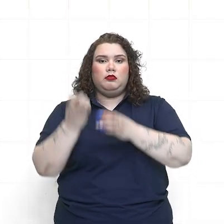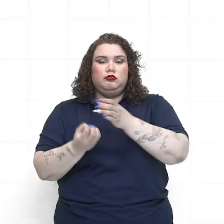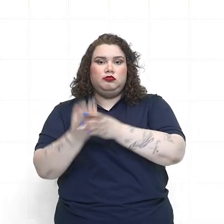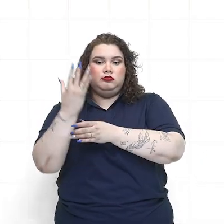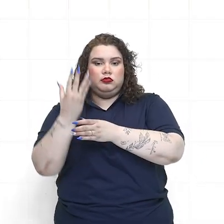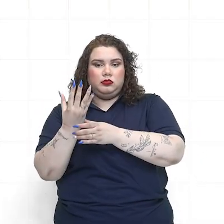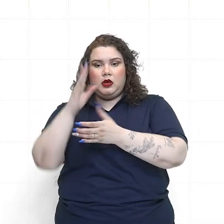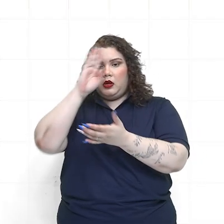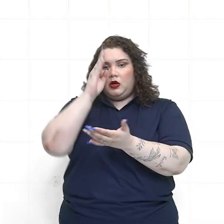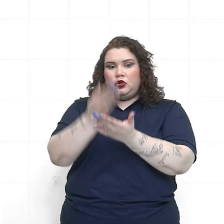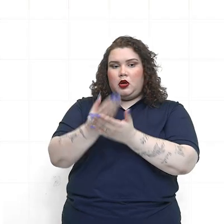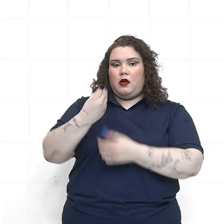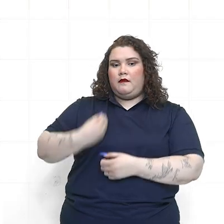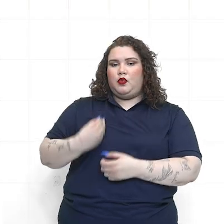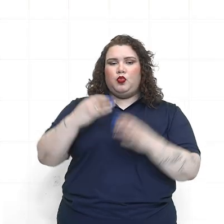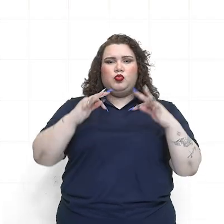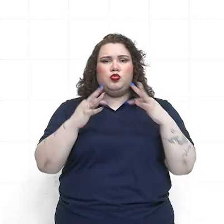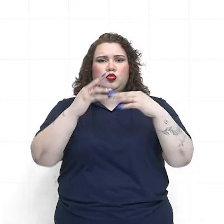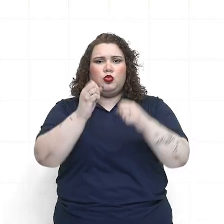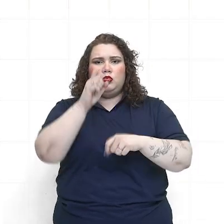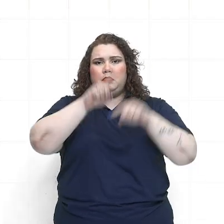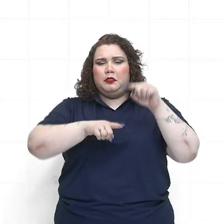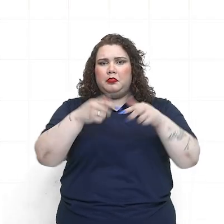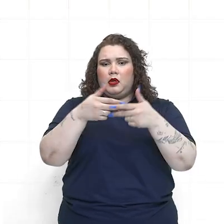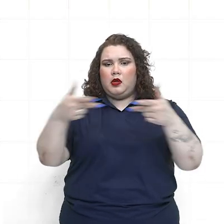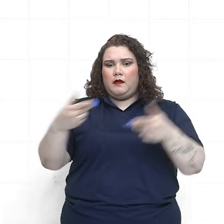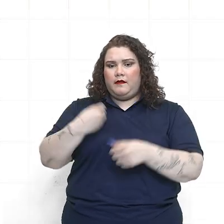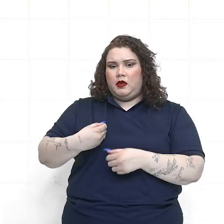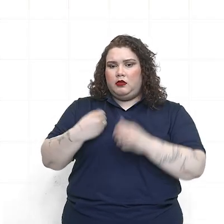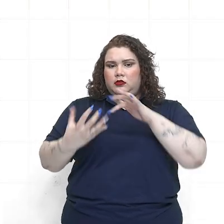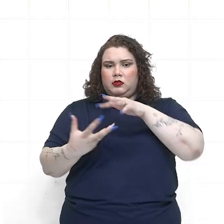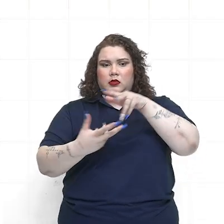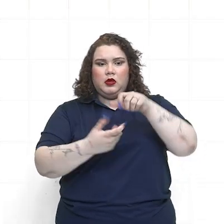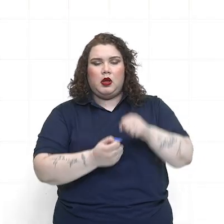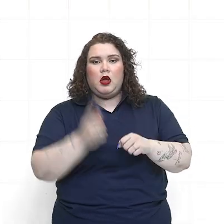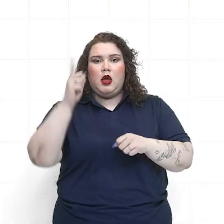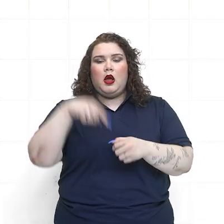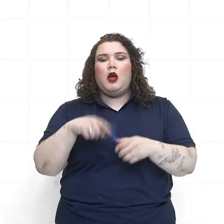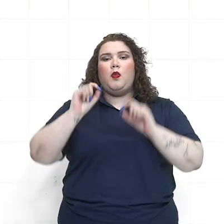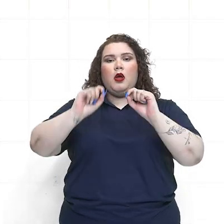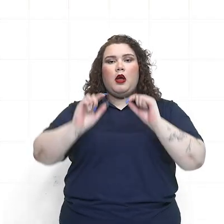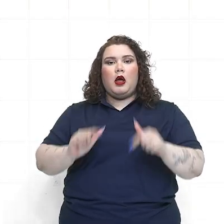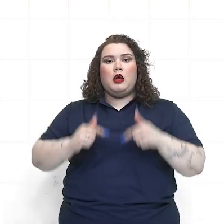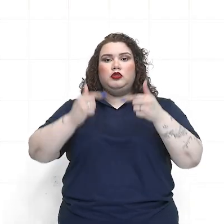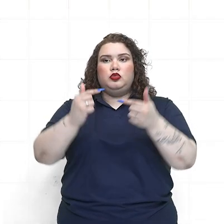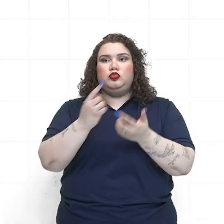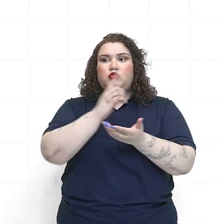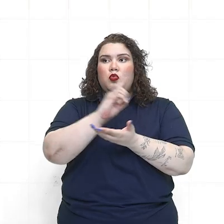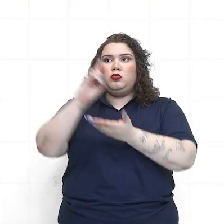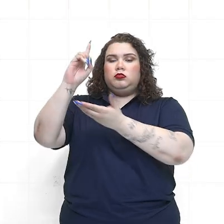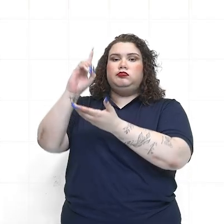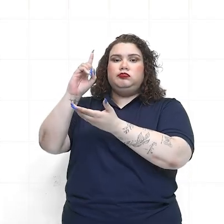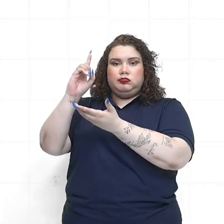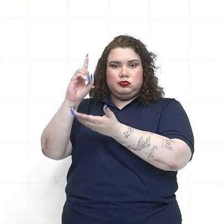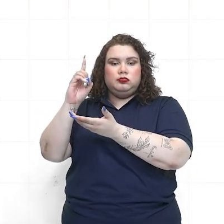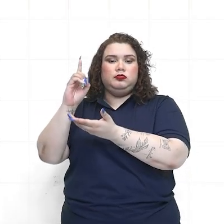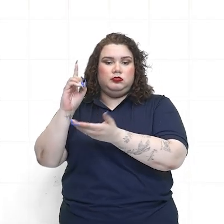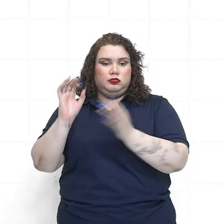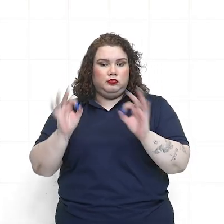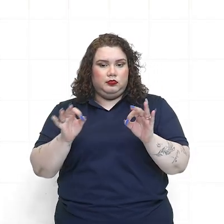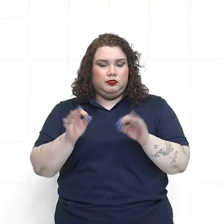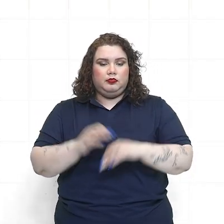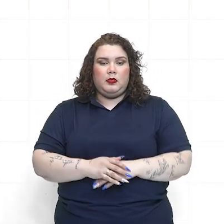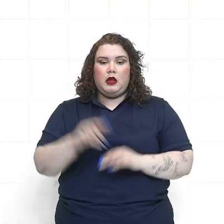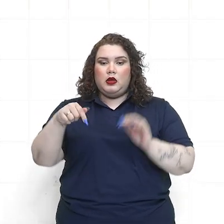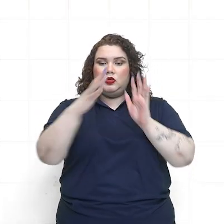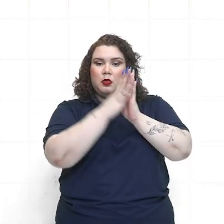acredita que a vida e todas as matérias existentes na Terra são resultados da ação direta de um Criador. Esse modelo